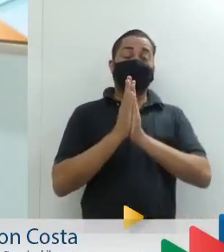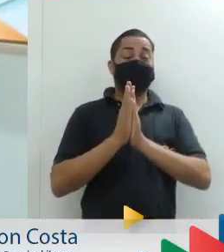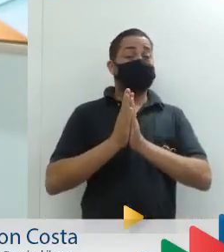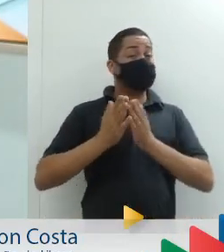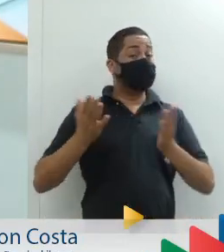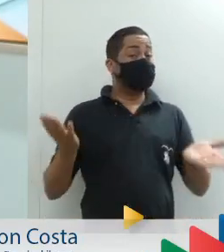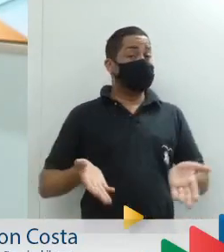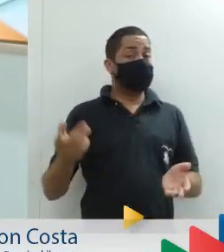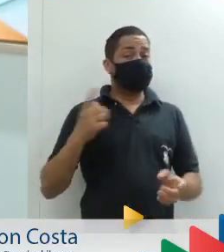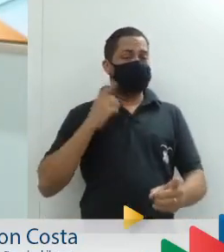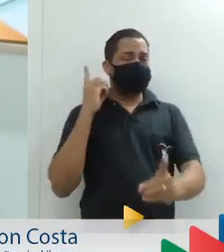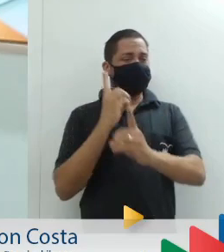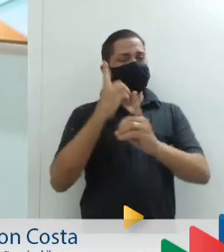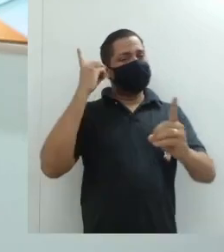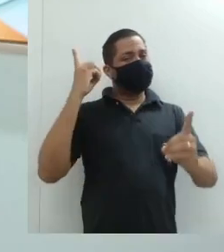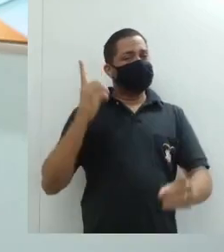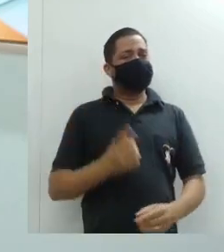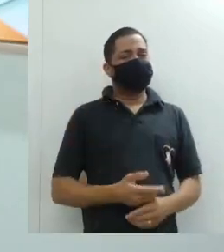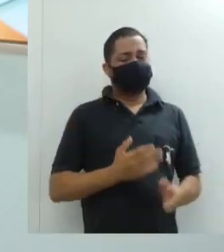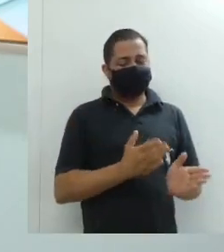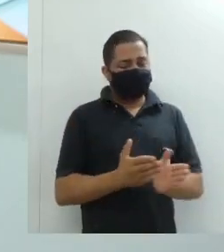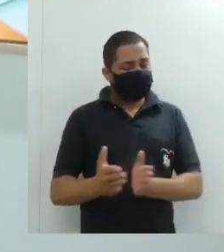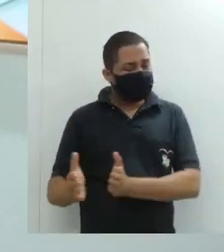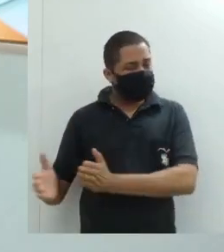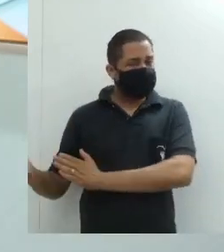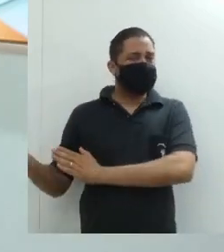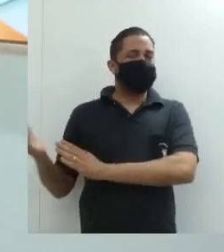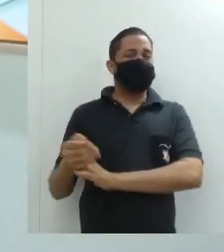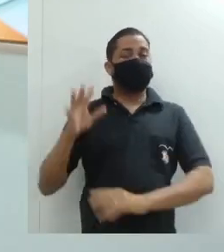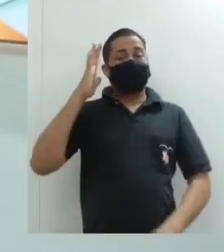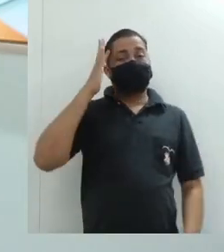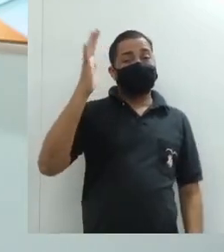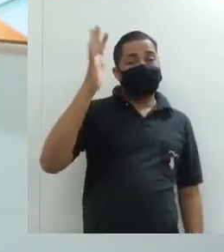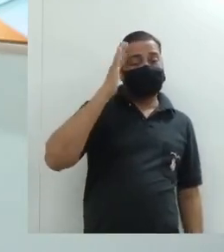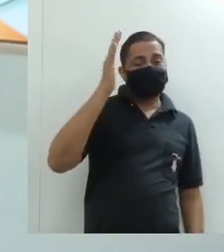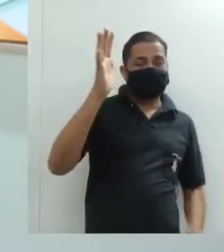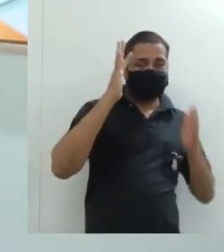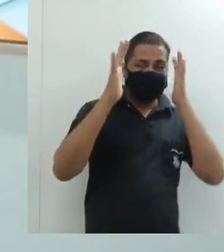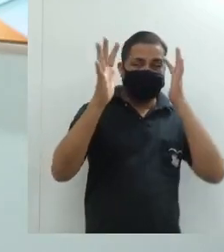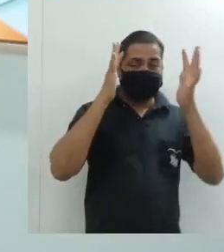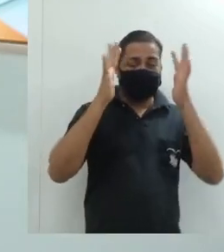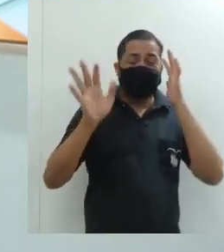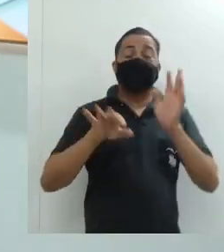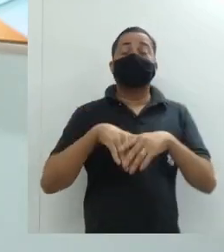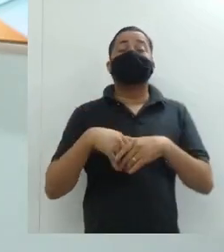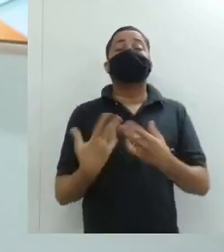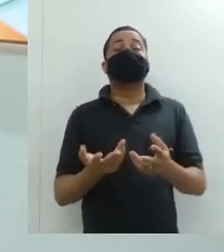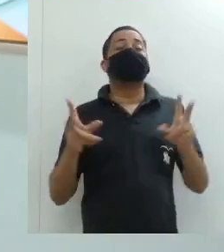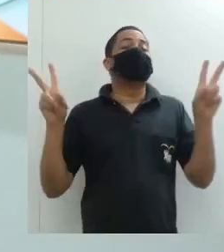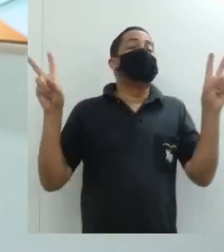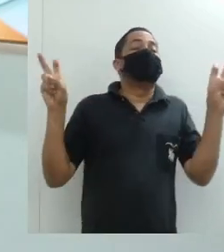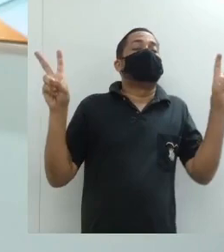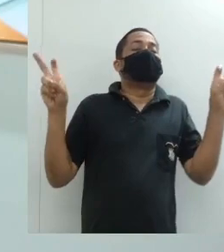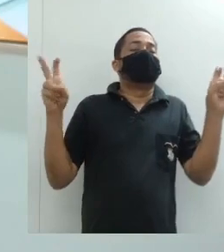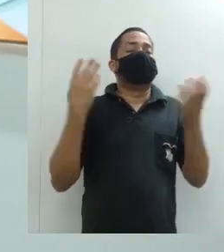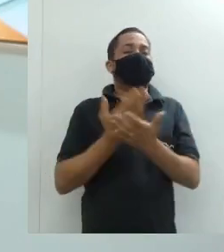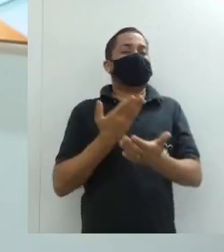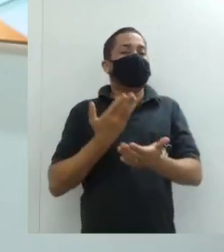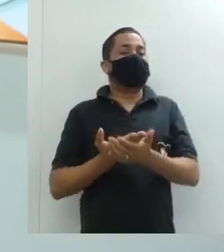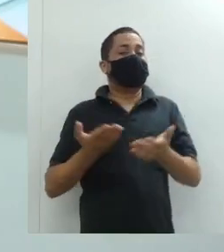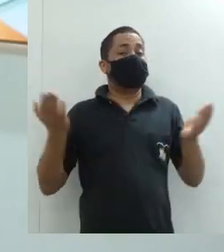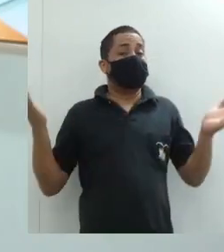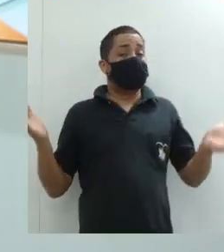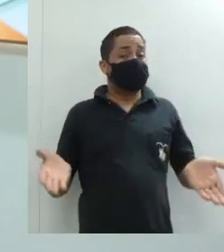temos mais um encontro da nossa série sobre filosofia. Mas qual será o tema da aula